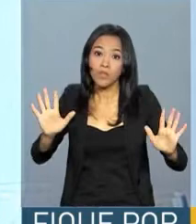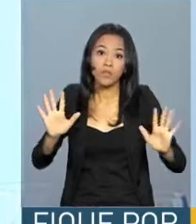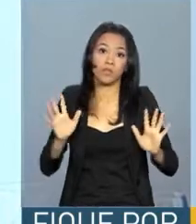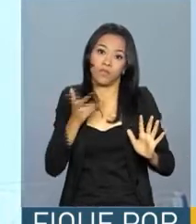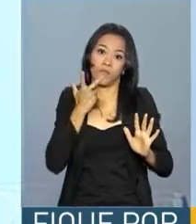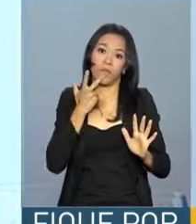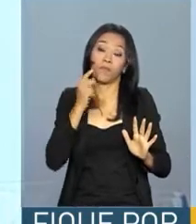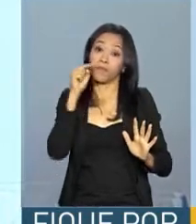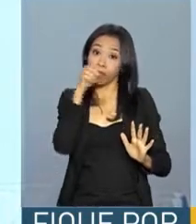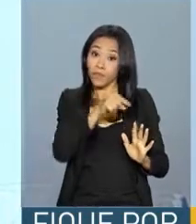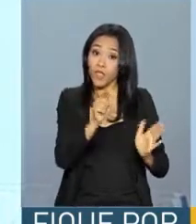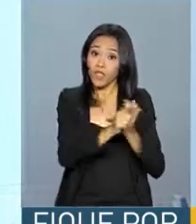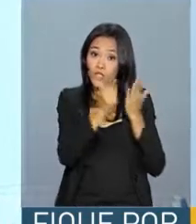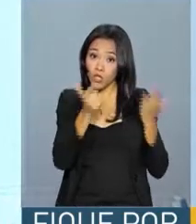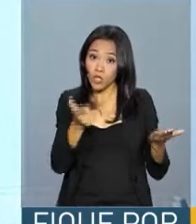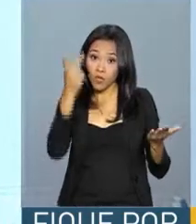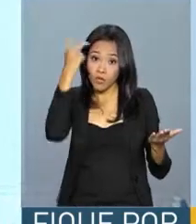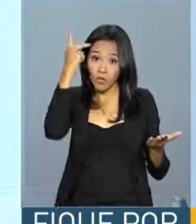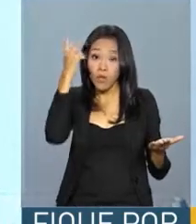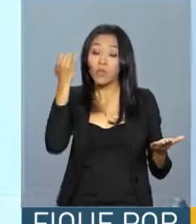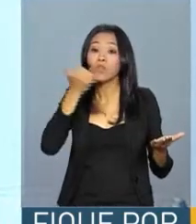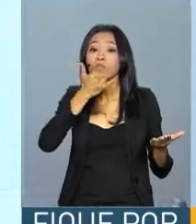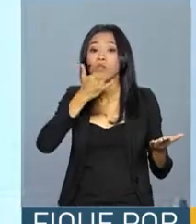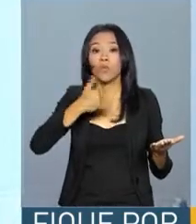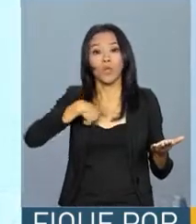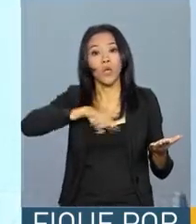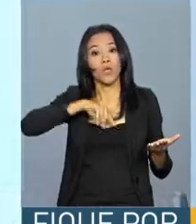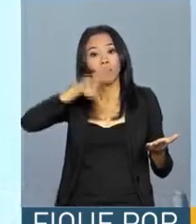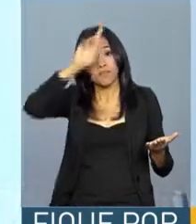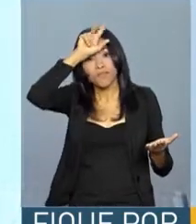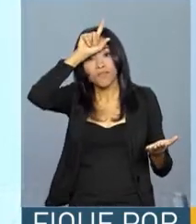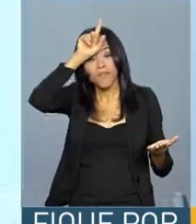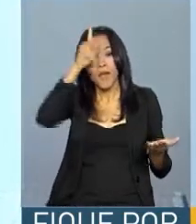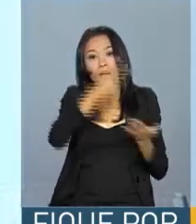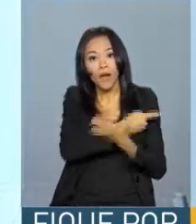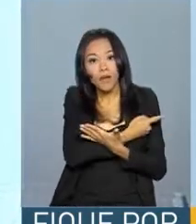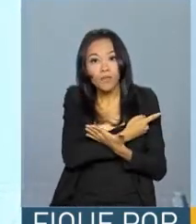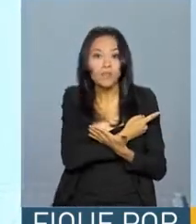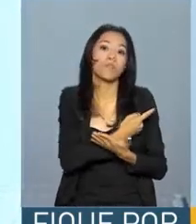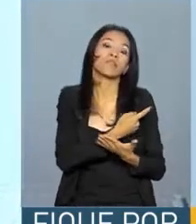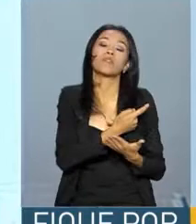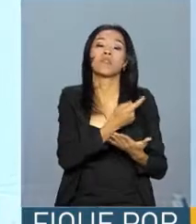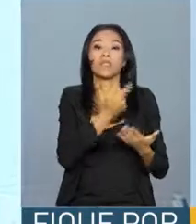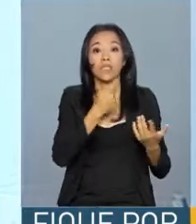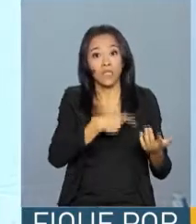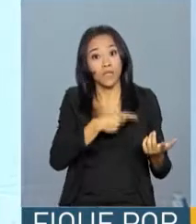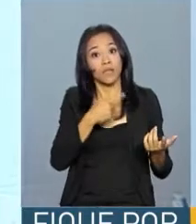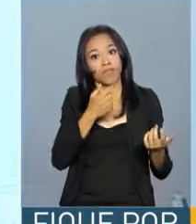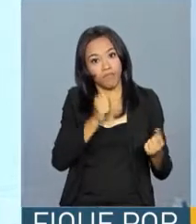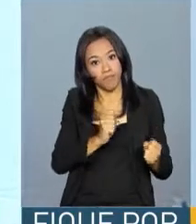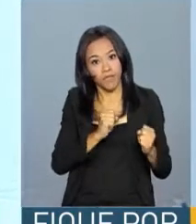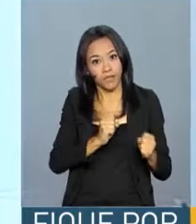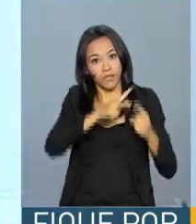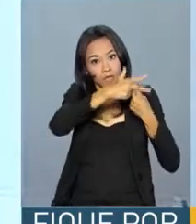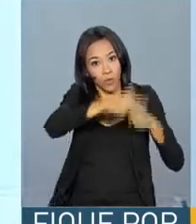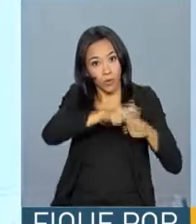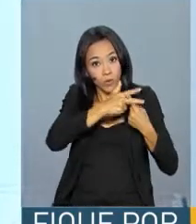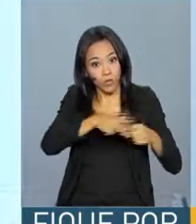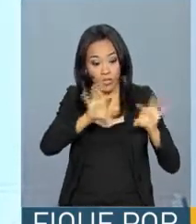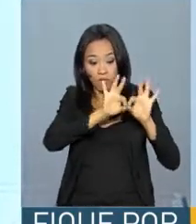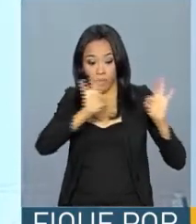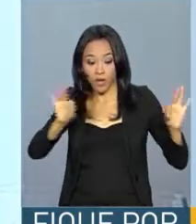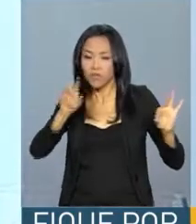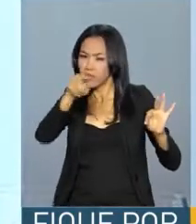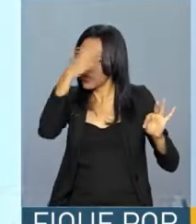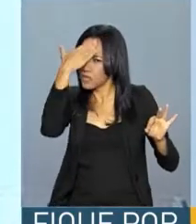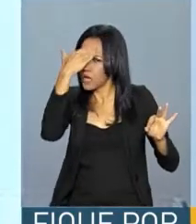jornal de São Paulo imediatamente diz: nós erramos. O nosso manual de redação determina que, tendo visto o equívoco, seja ele corrigido. Vocês sabem de que eu